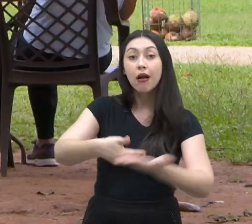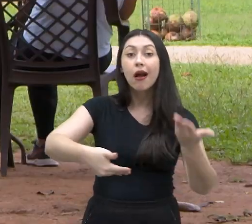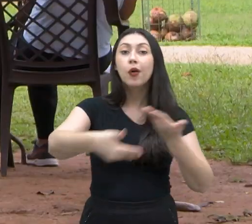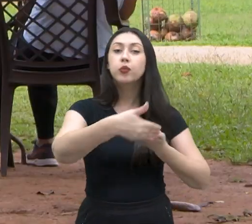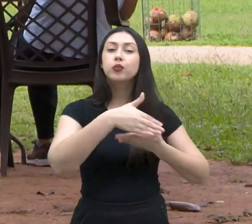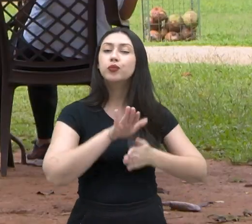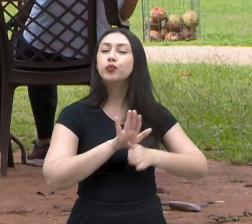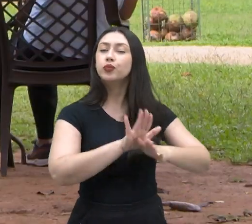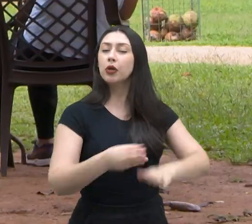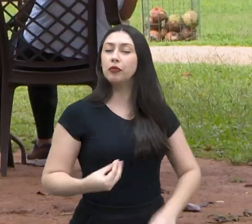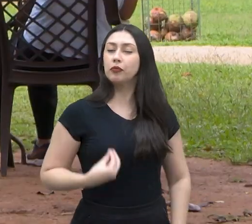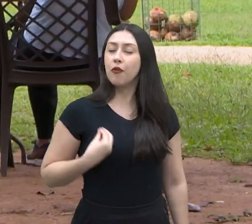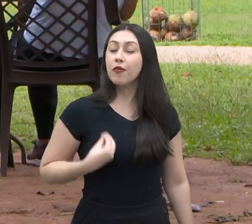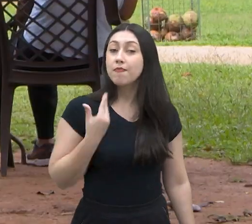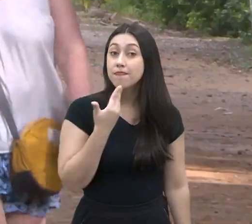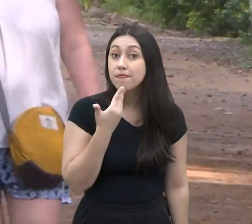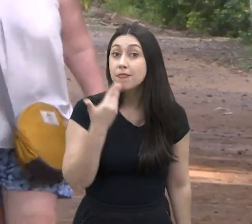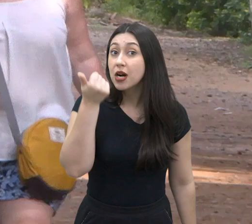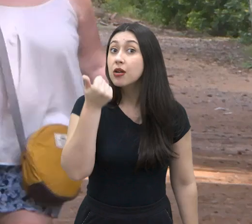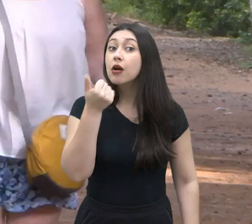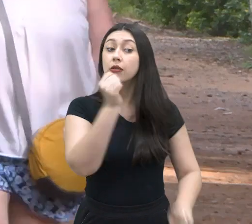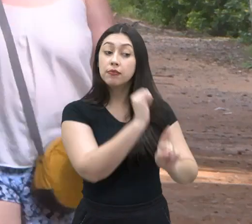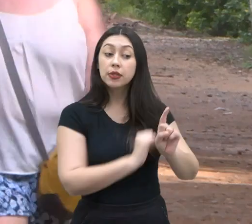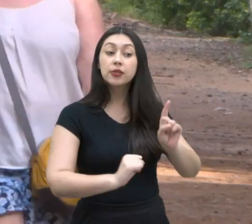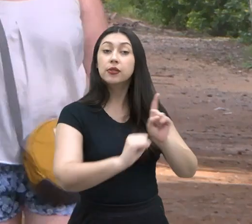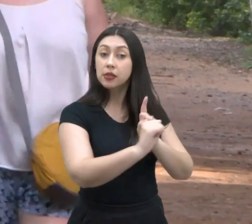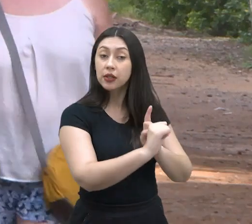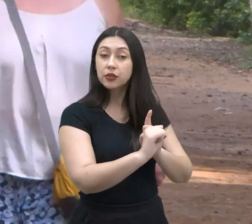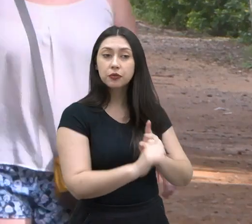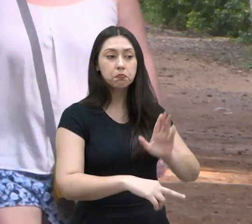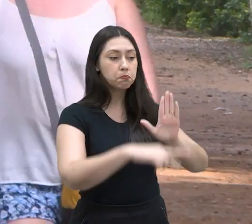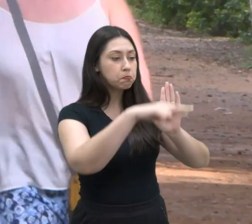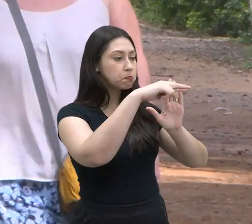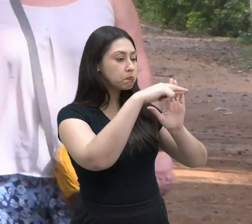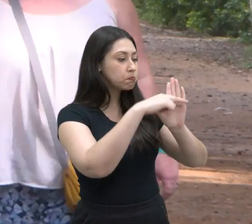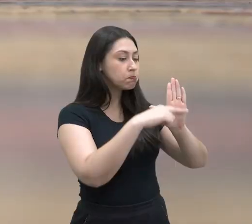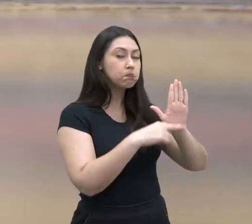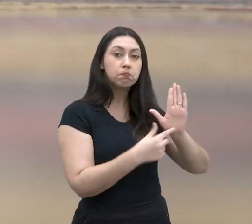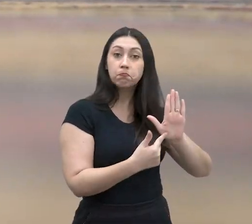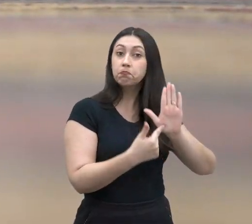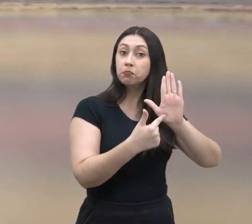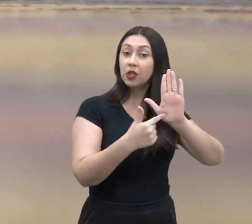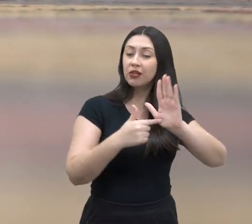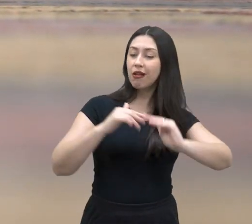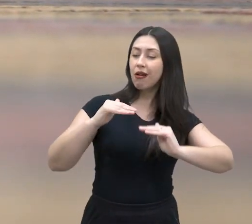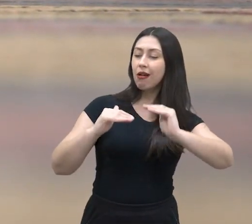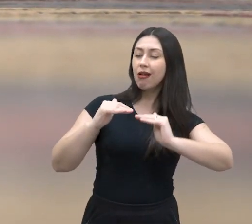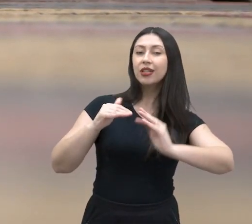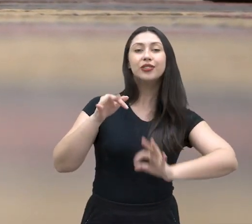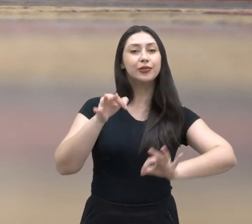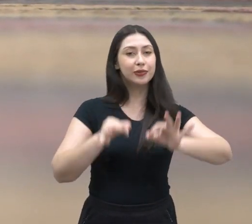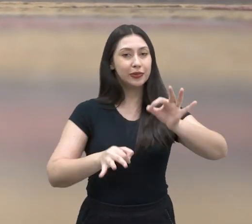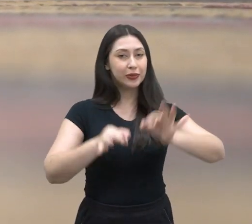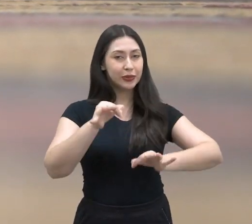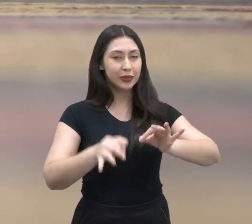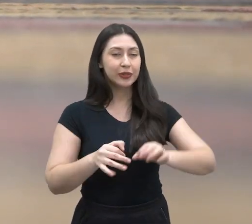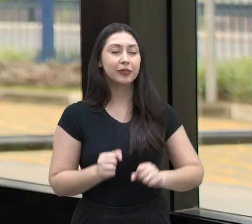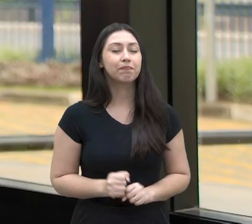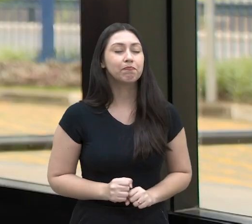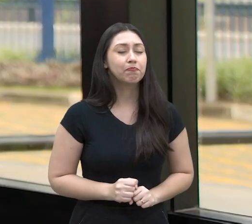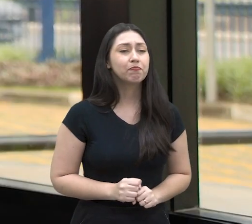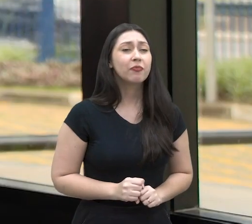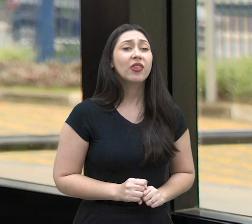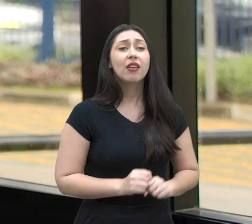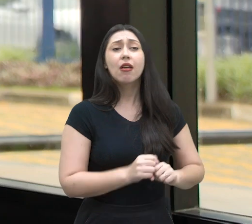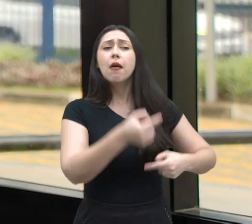a organizar a convivência em sociedade. E a partir das regras que afetam o coletivo é construído o equilíbrio e a justiça social. Essa